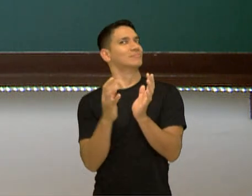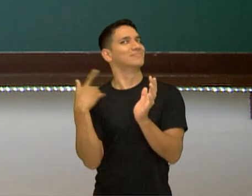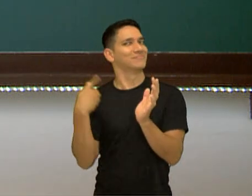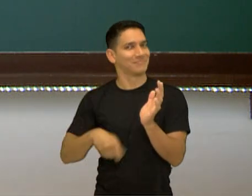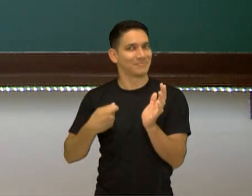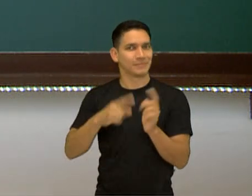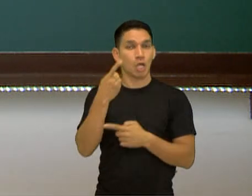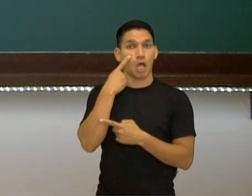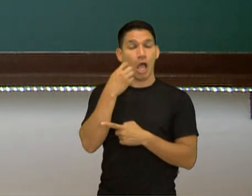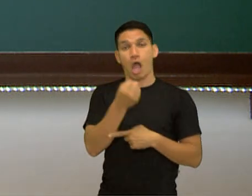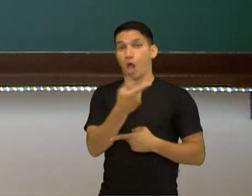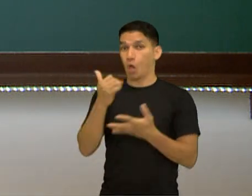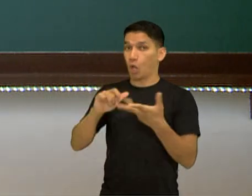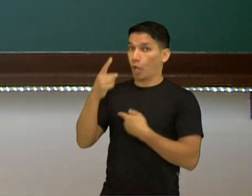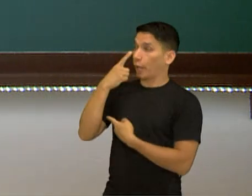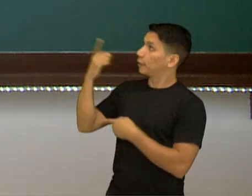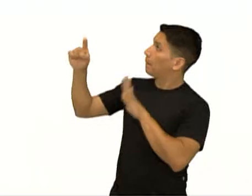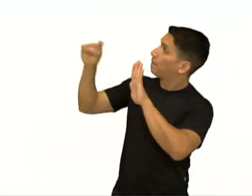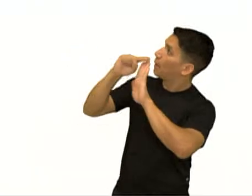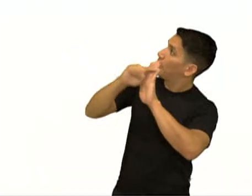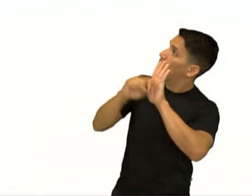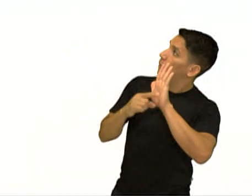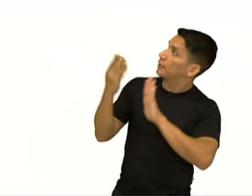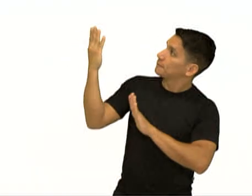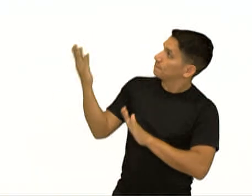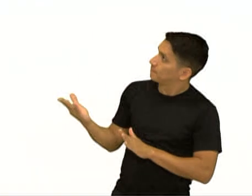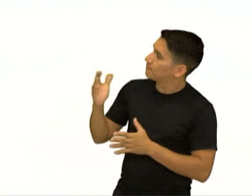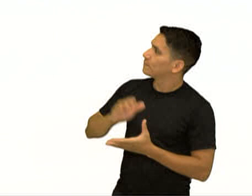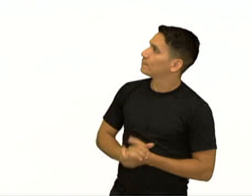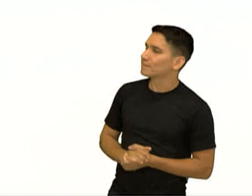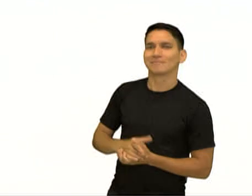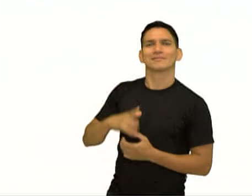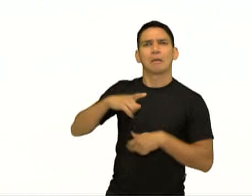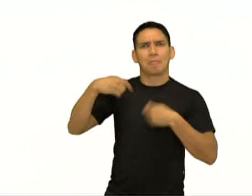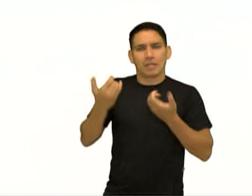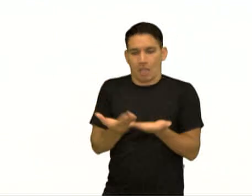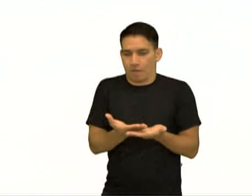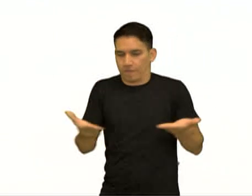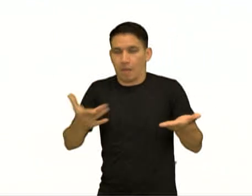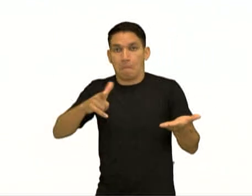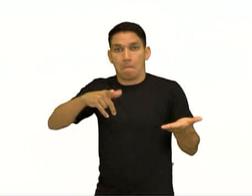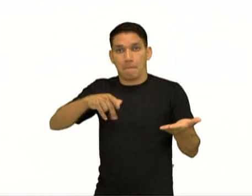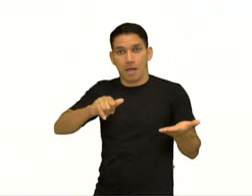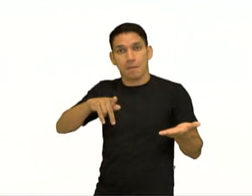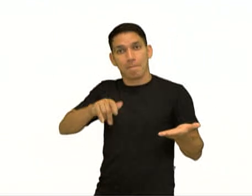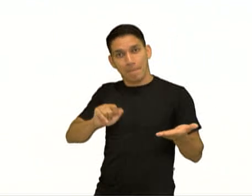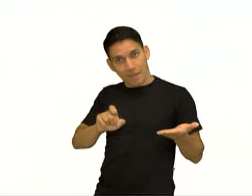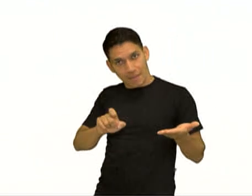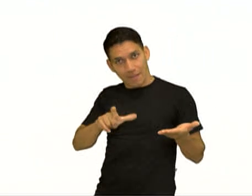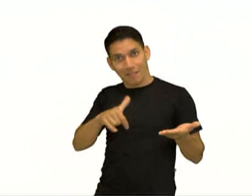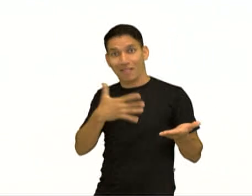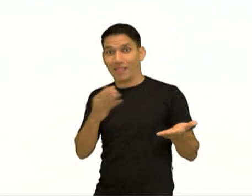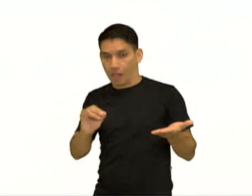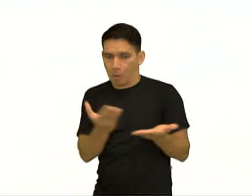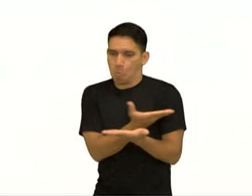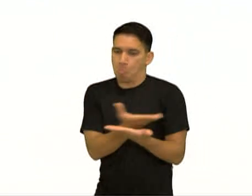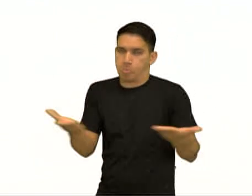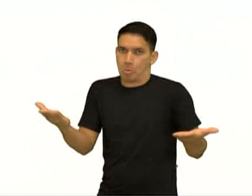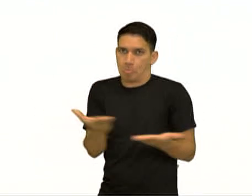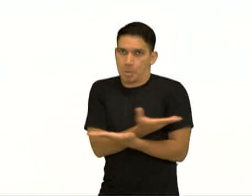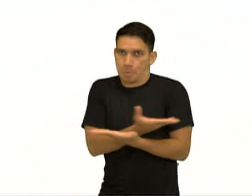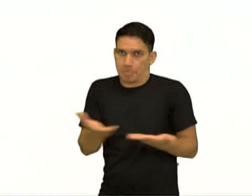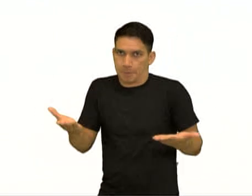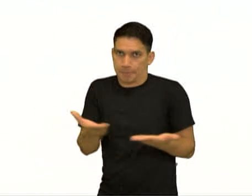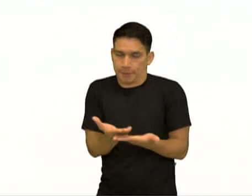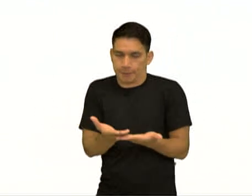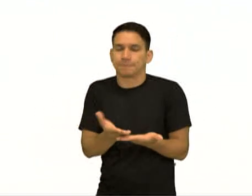vai precisar dos seguintes materiais. Olha na tela. Você vai precisar de uma placa grossa de papelão, que vai ser a base para a nossa